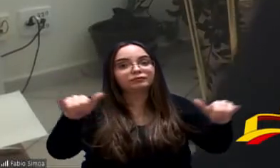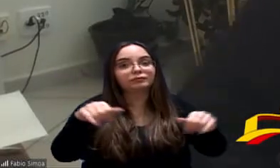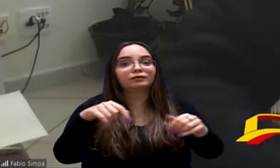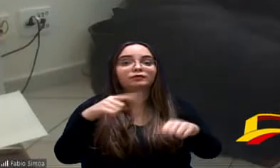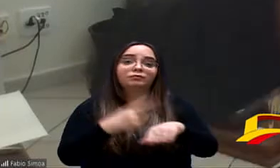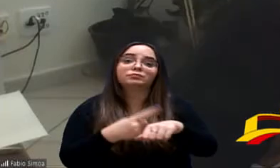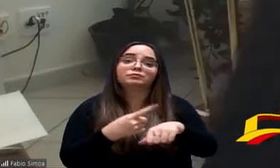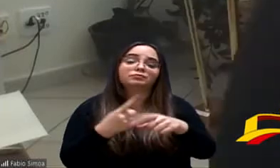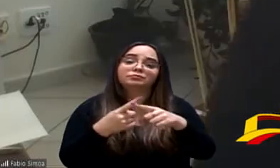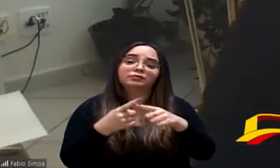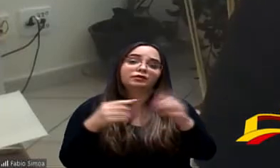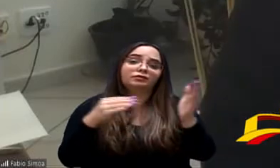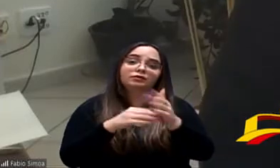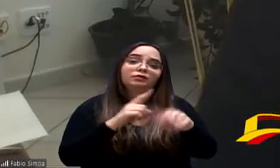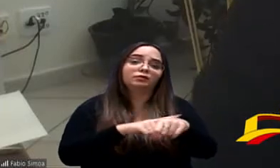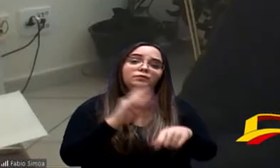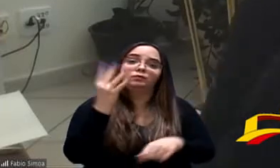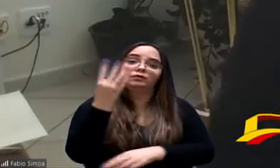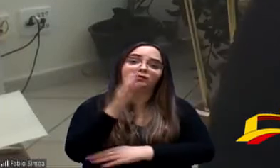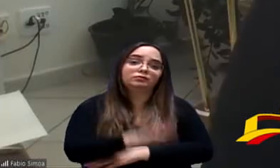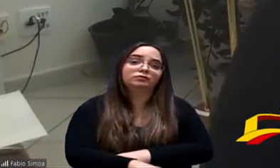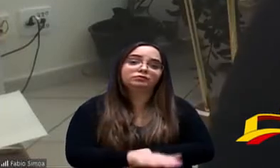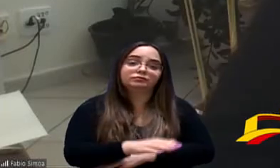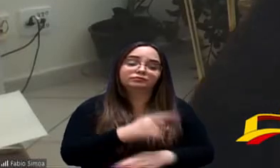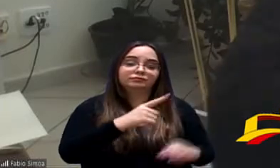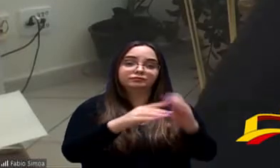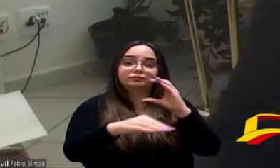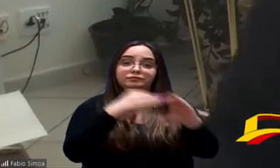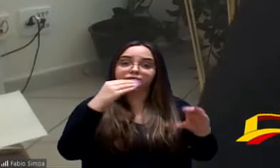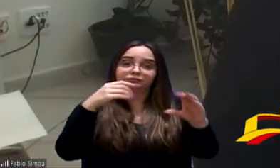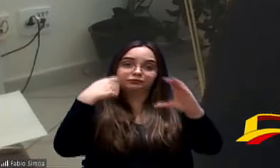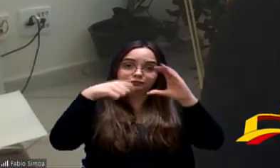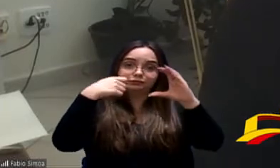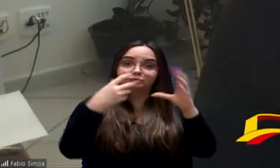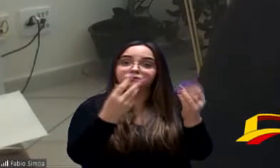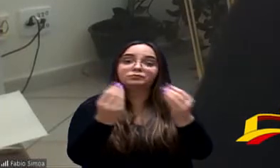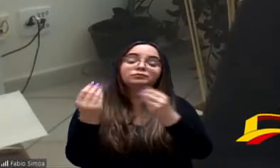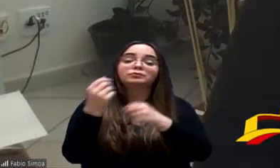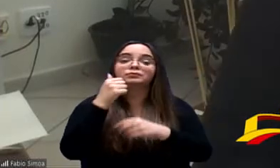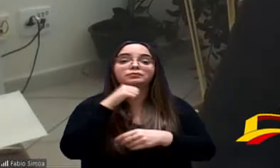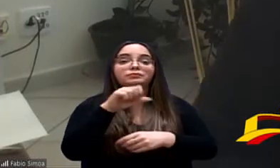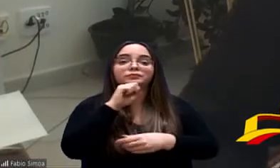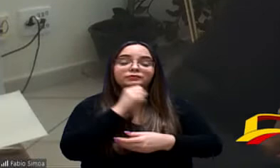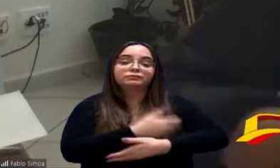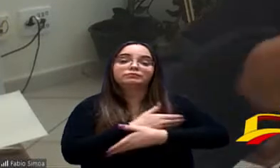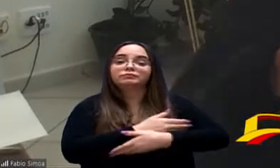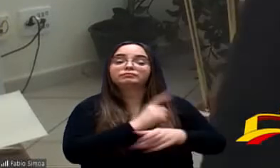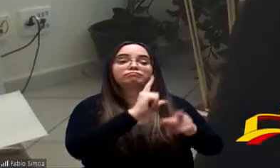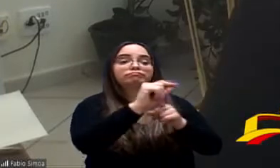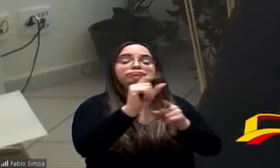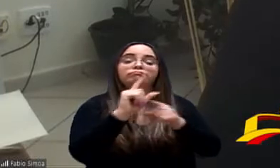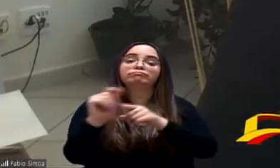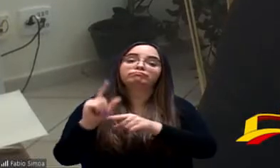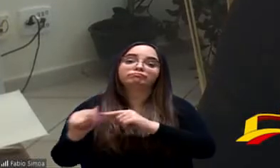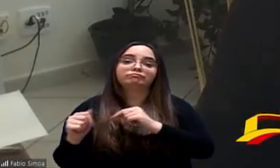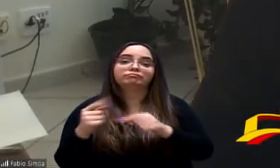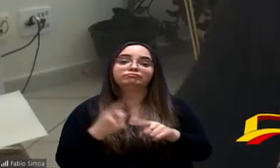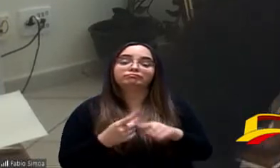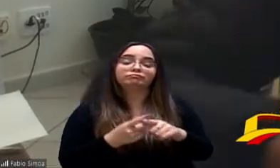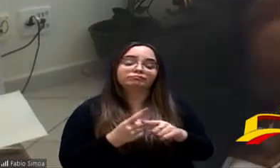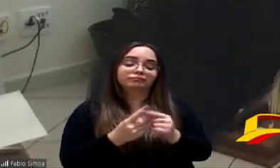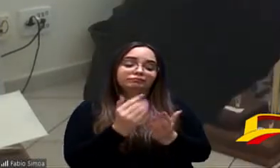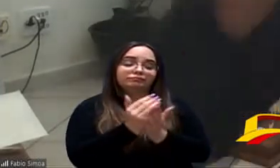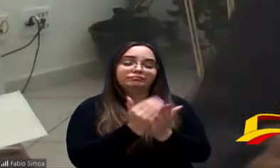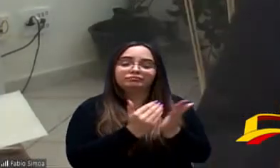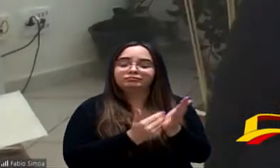horas da tarde tem muita gente lá, mandaram um vídeo agora para a gente, muitas mães indo embora, revoltadas com a situação dessa lista, que